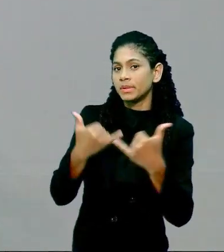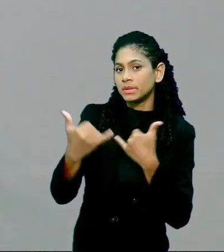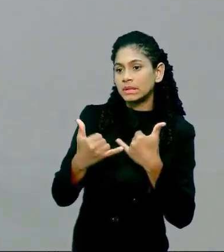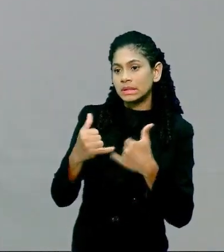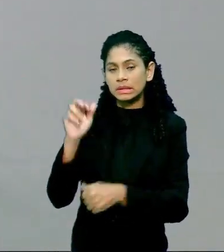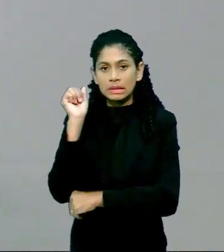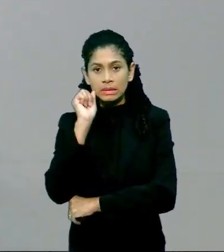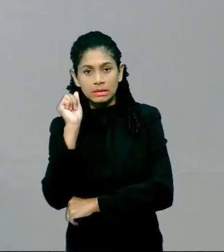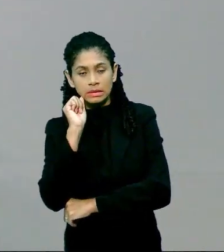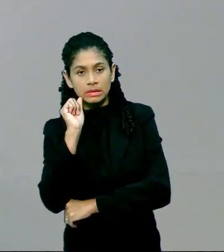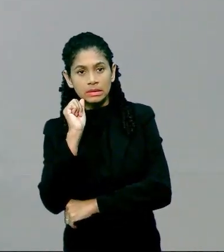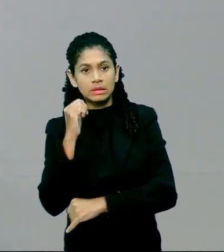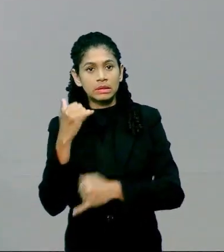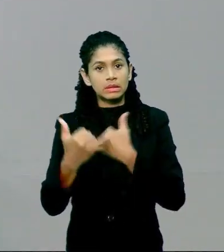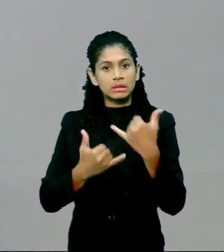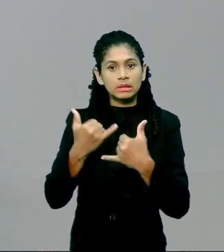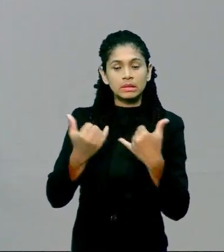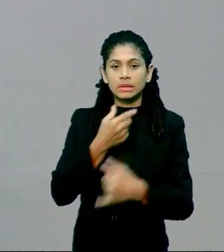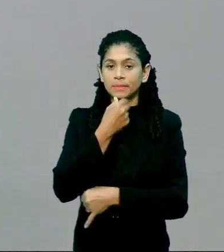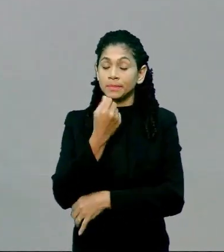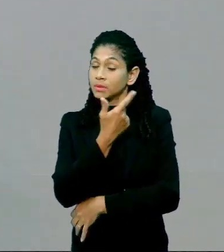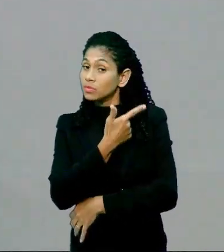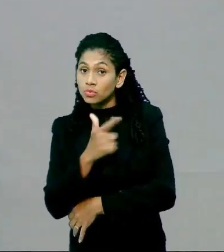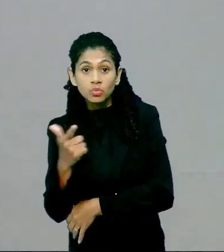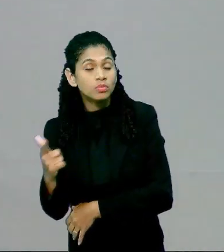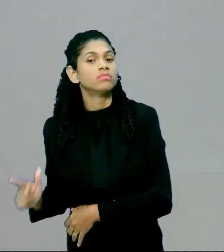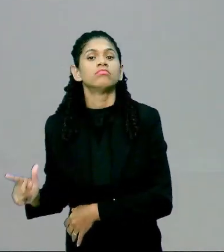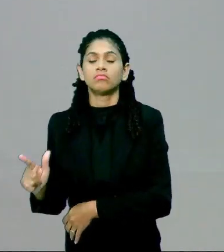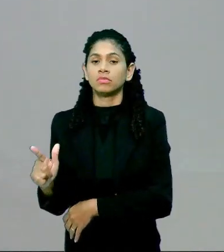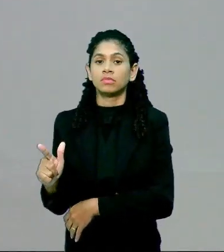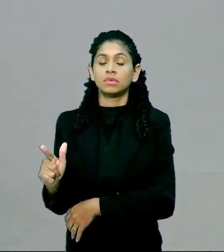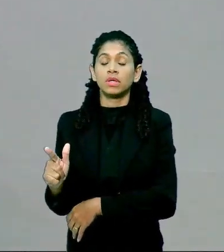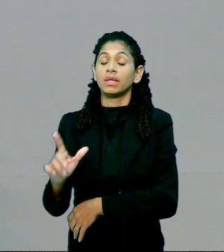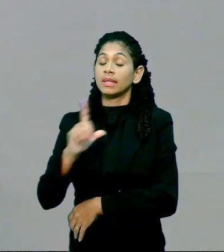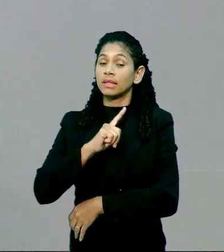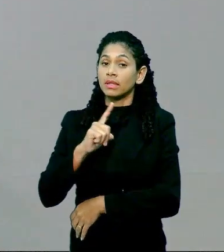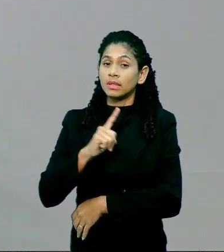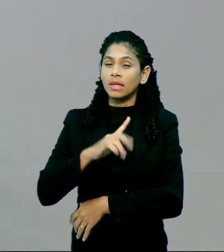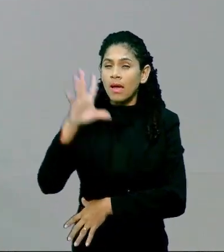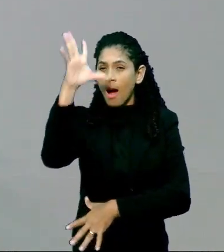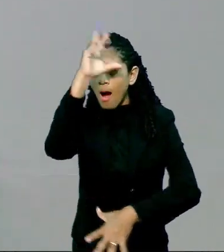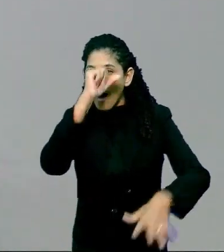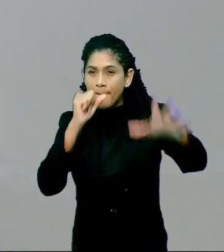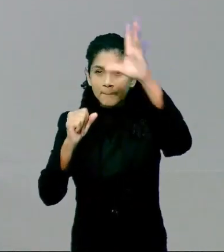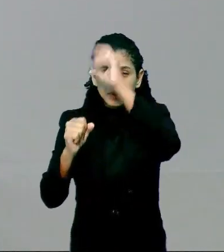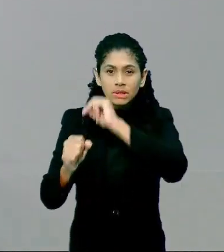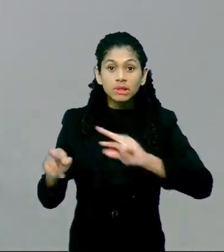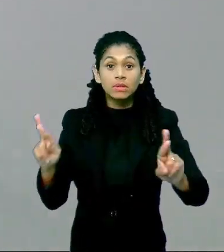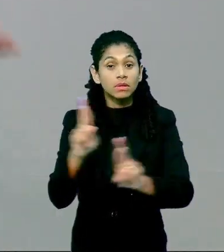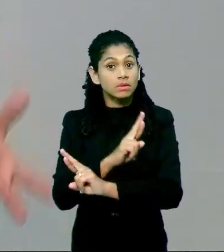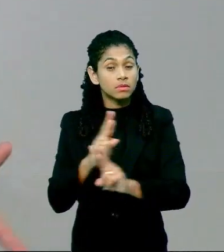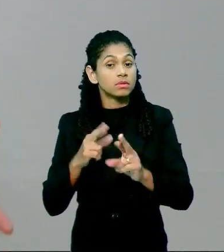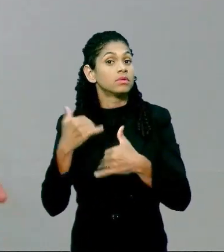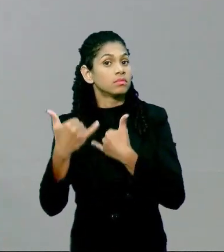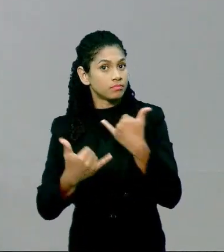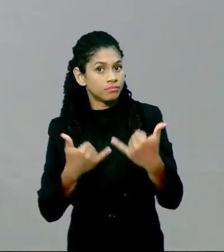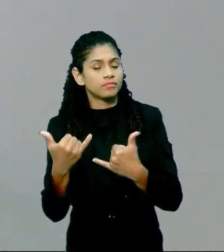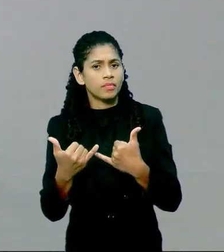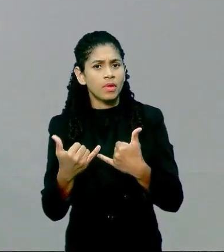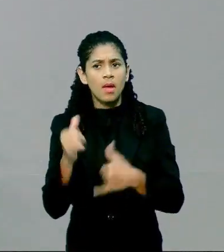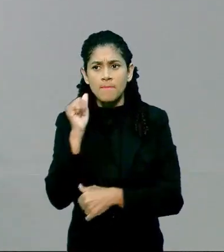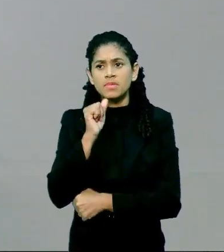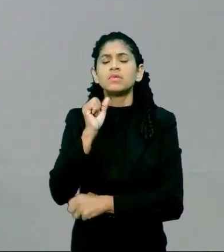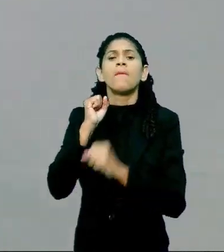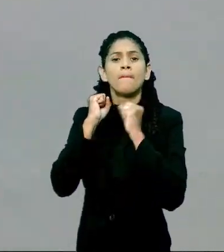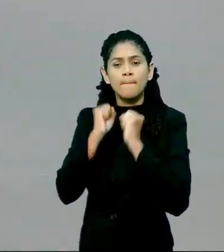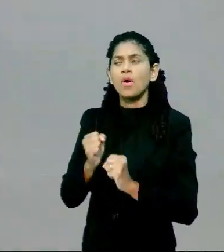de menina. Existem direcionamentos e aprendizados por meio da brincadeira. Tal qual soltar pipa, menina pode soltar pipa,